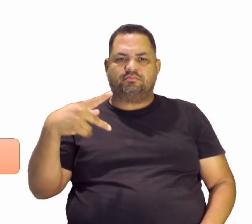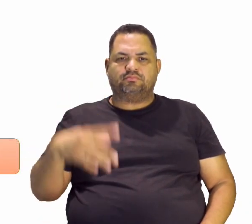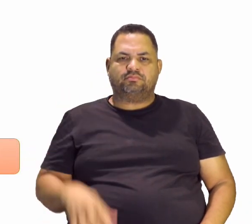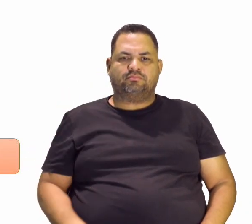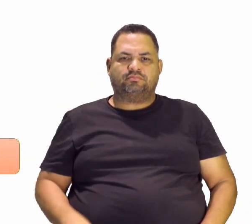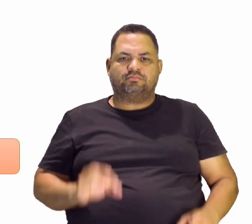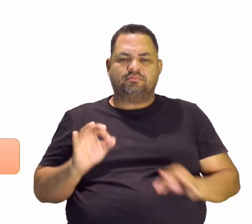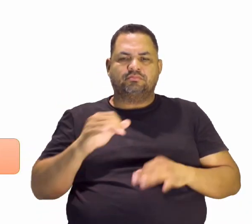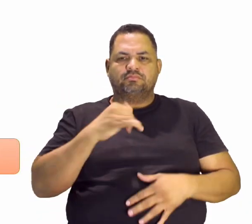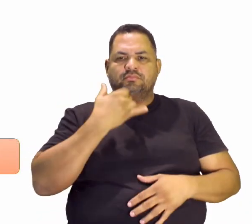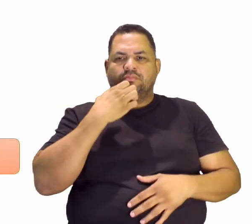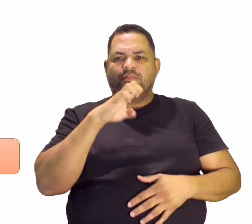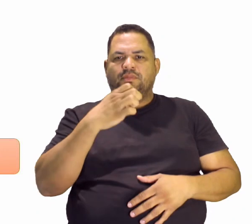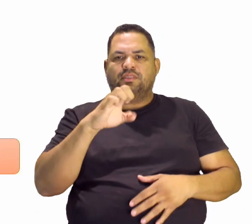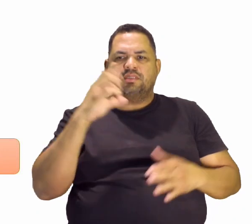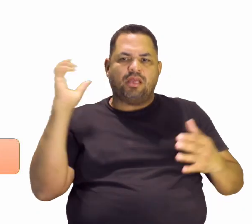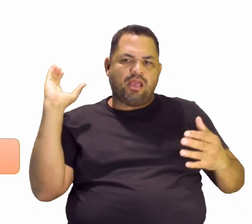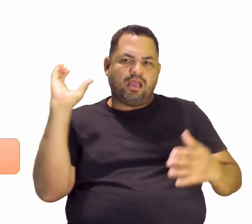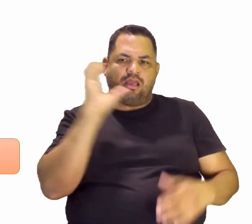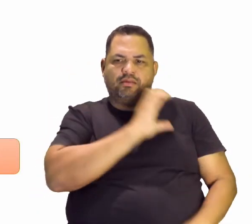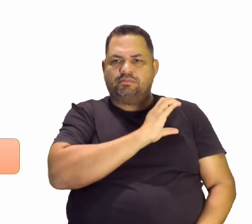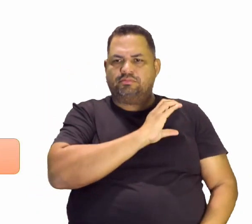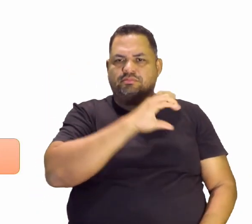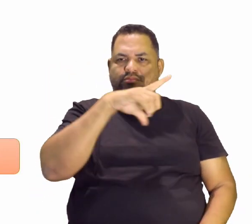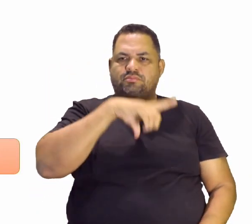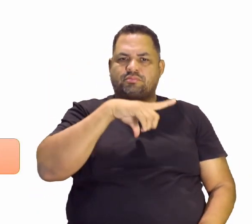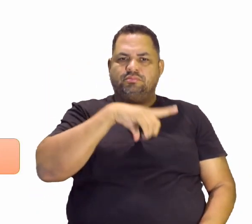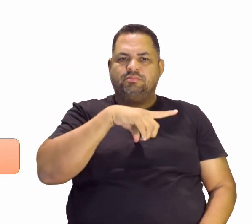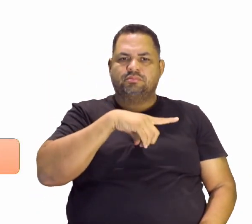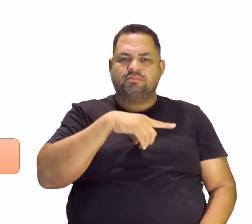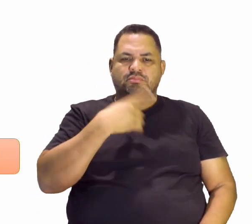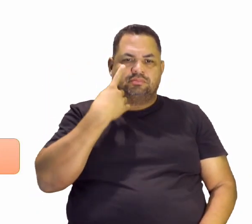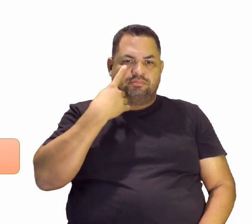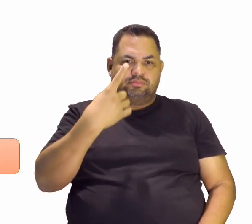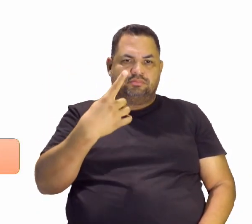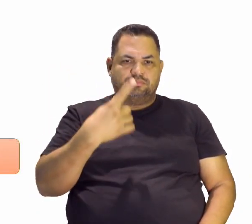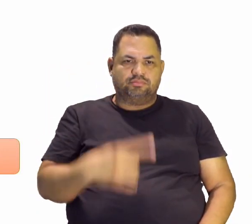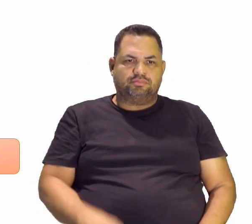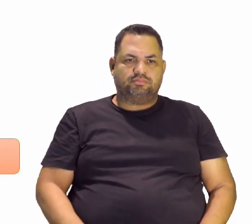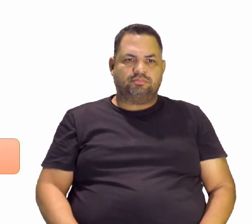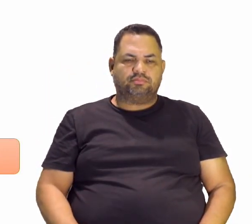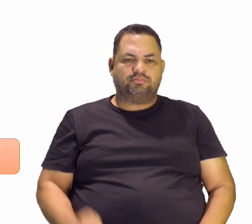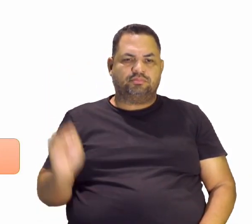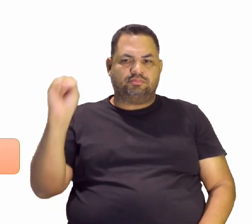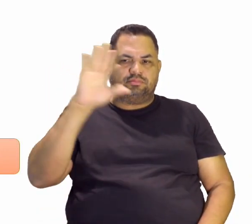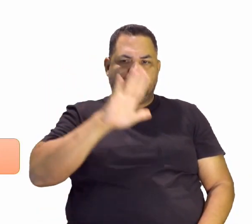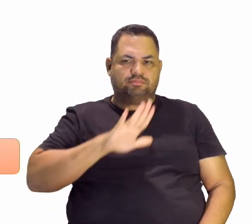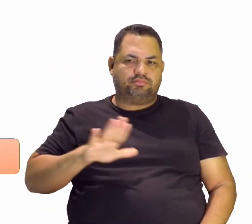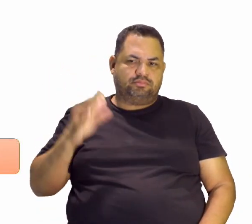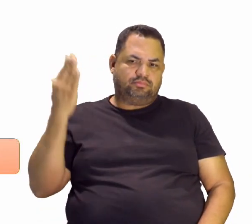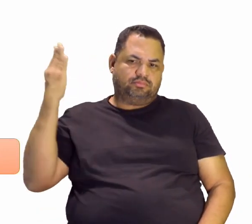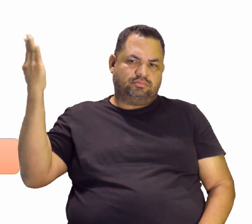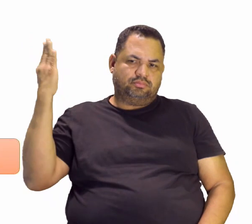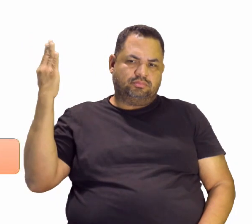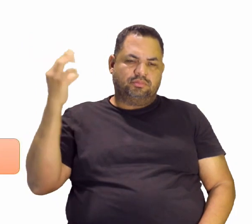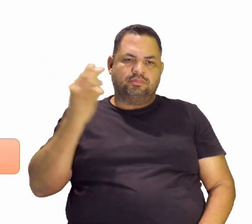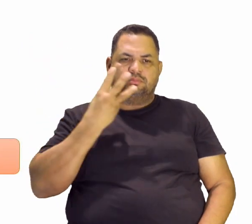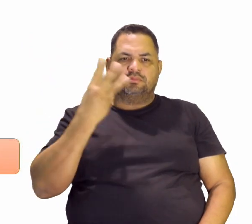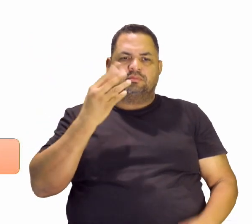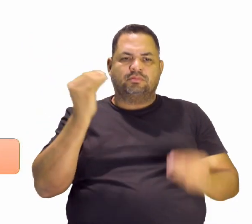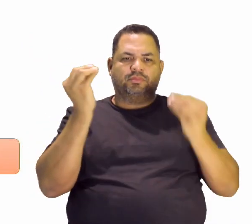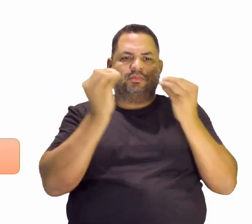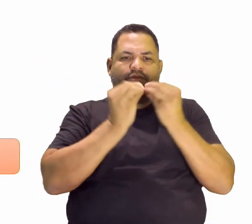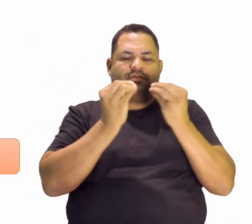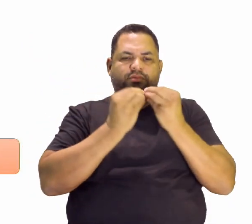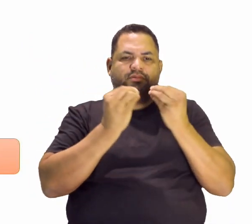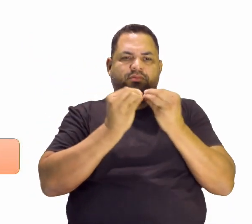de energia imediata. Então, nós temos aqui, se vocês olharem nessa imagem, nós temos aqui 3 moléculas, tá? E